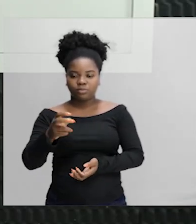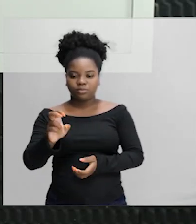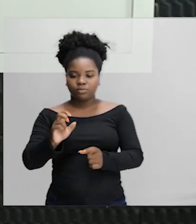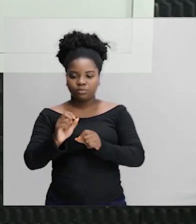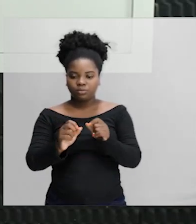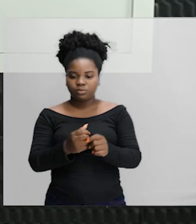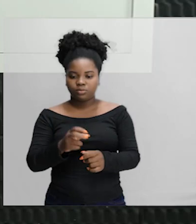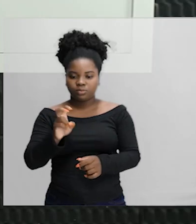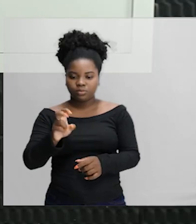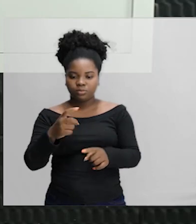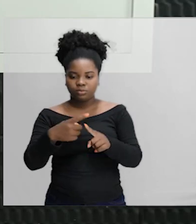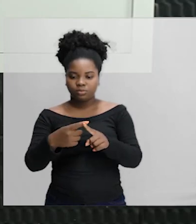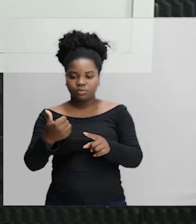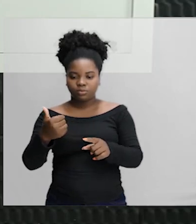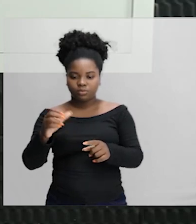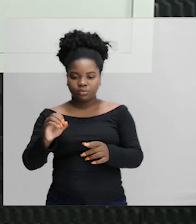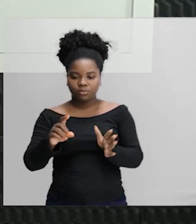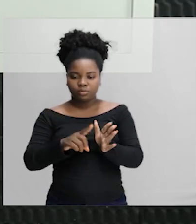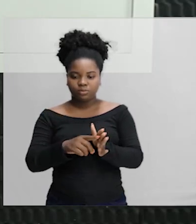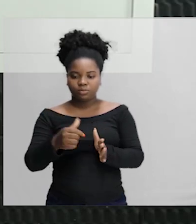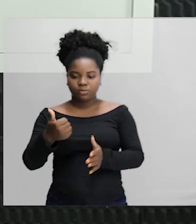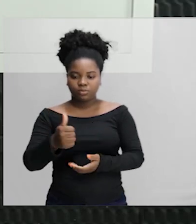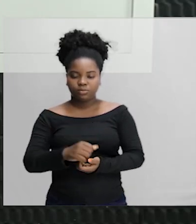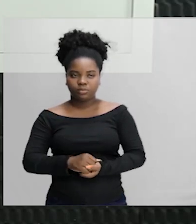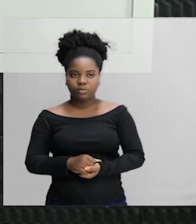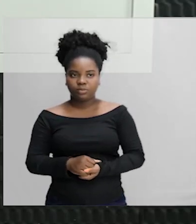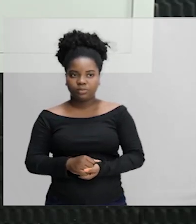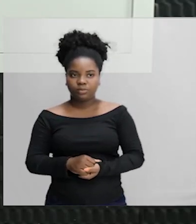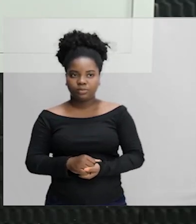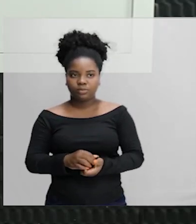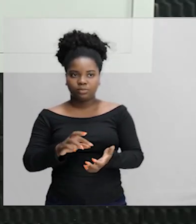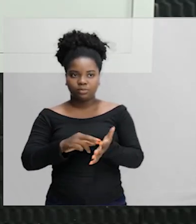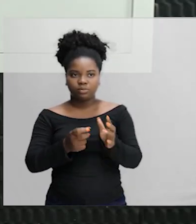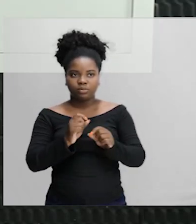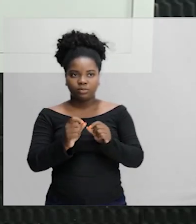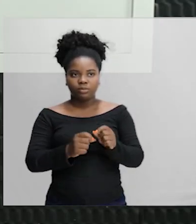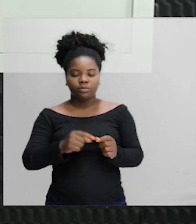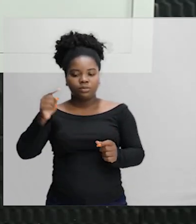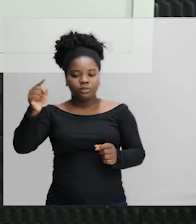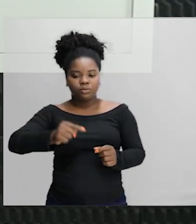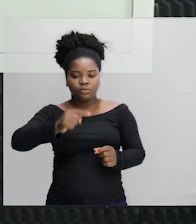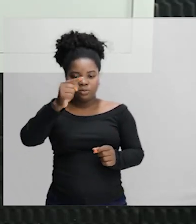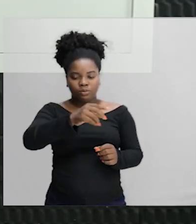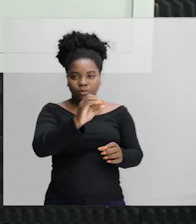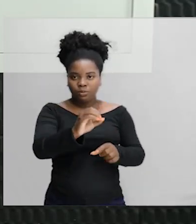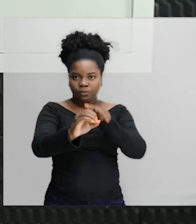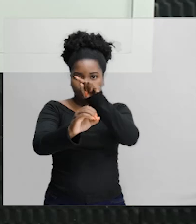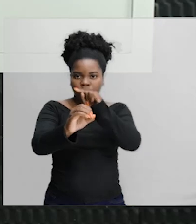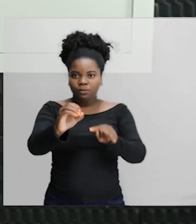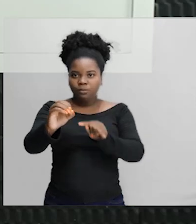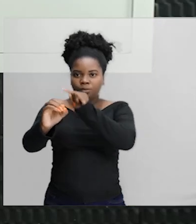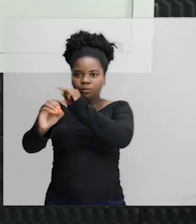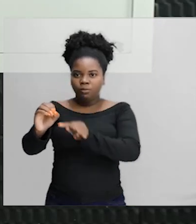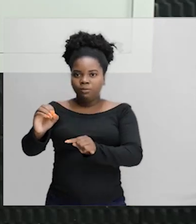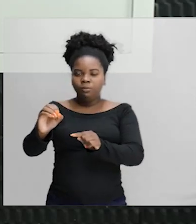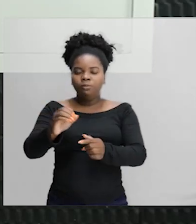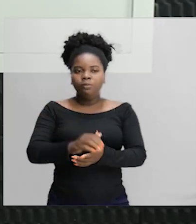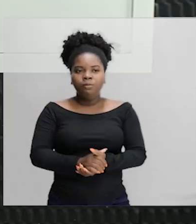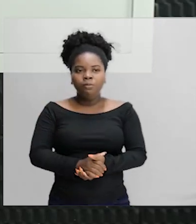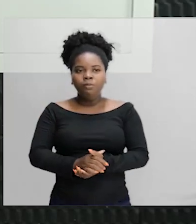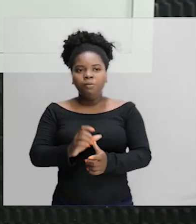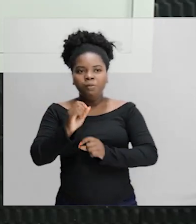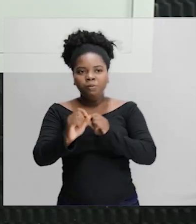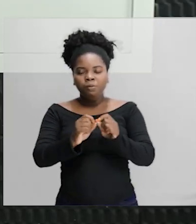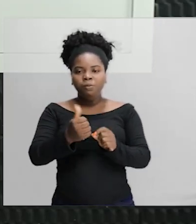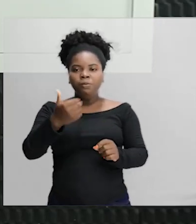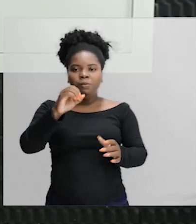0,5 é 5 vezes 10 a menos 1. Ou seja, quando eu estou cortando esses zeros que estão aqui na frente da vírgula, né, eu estou